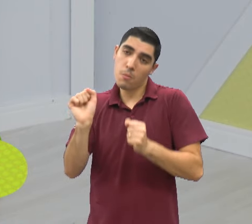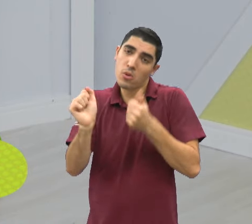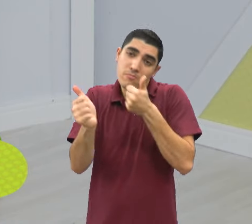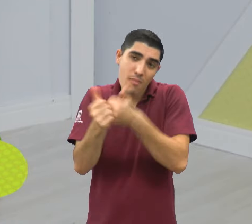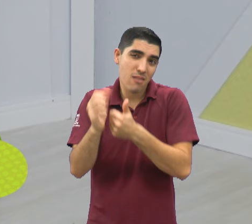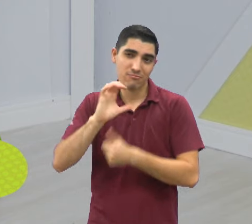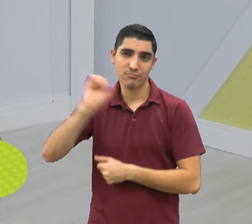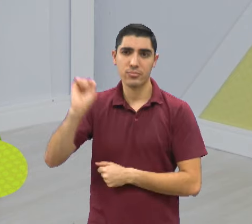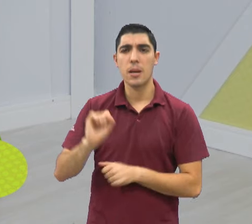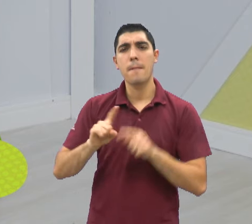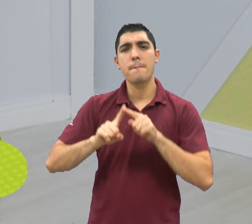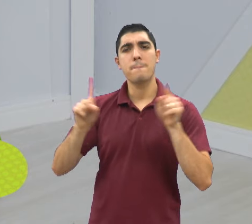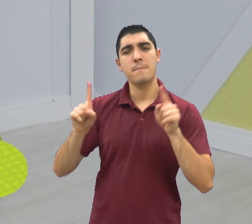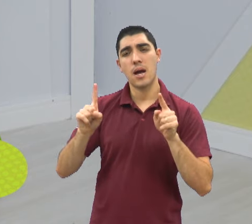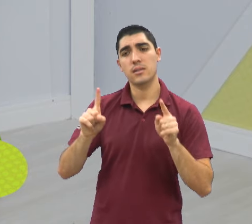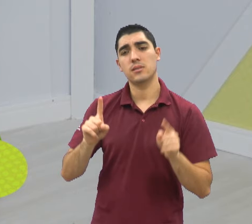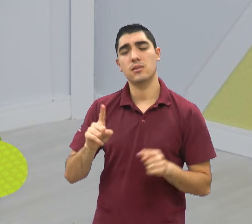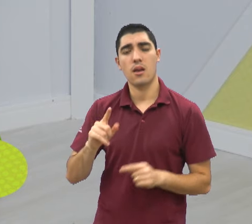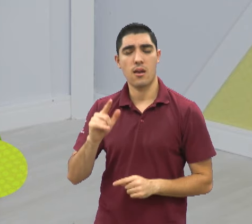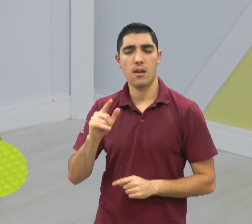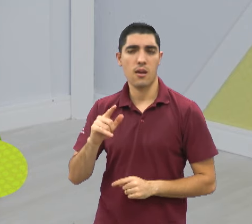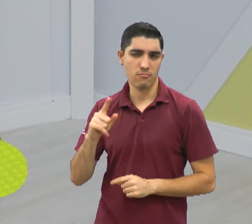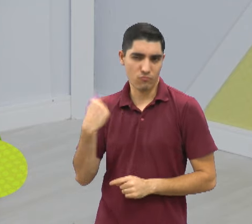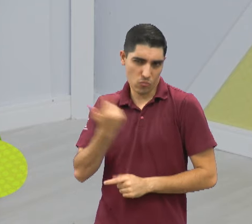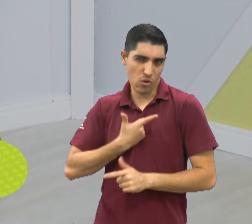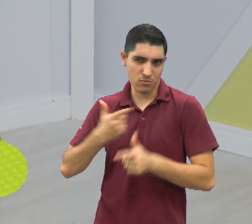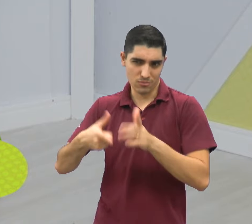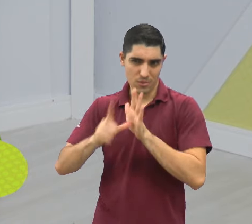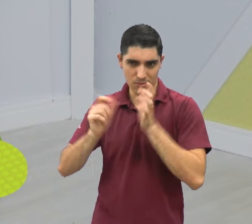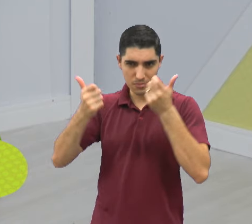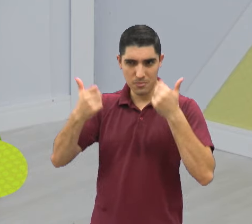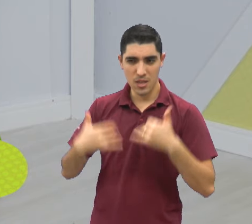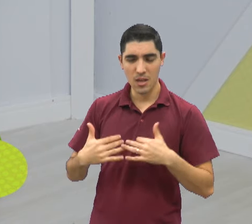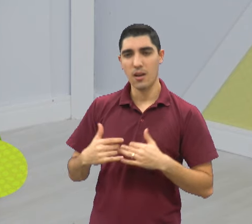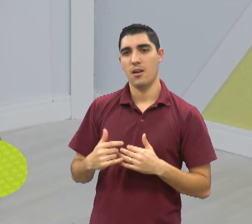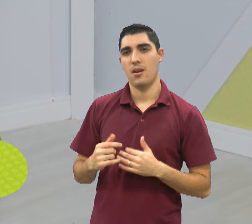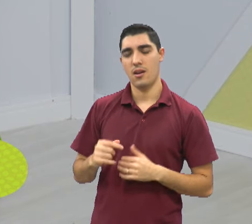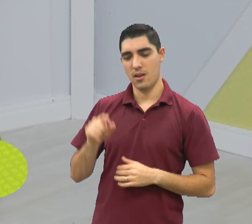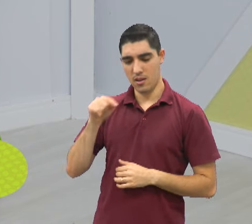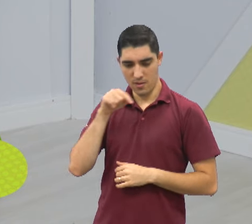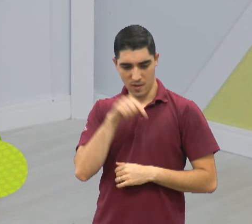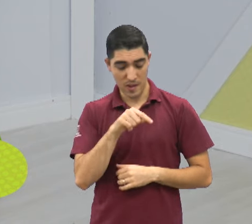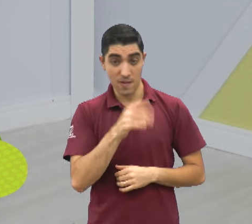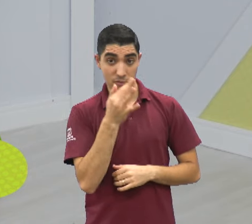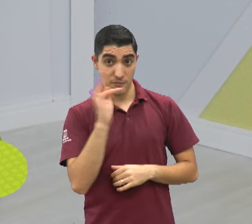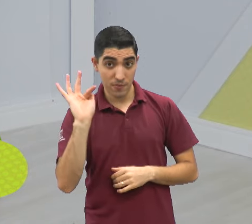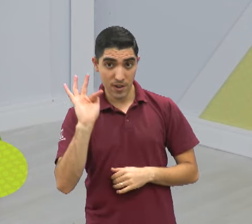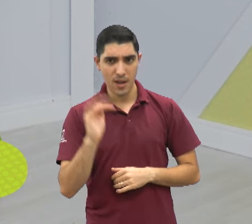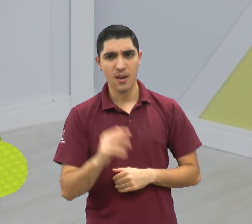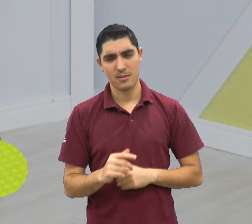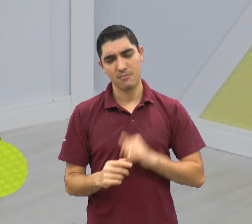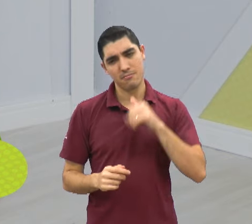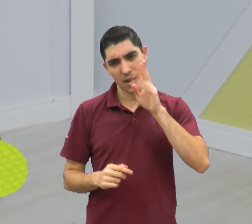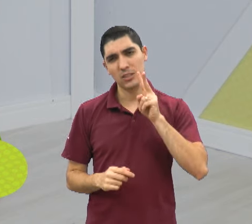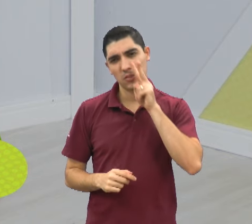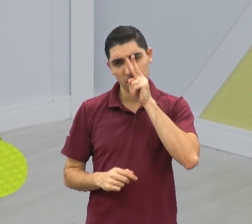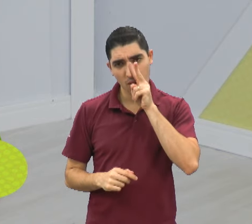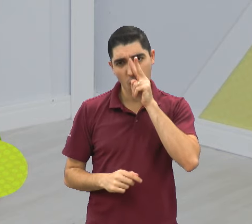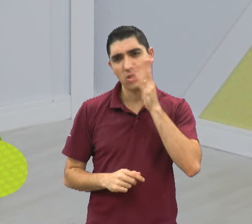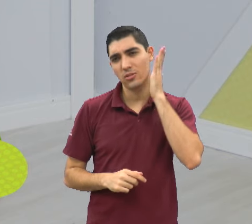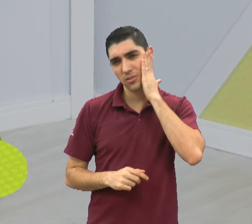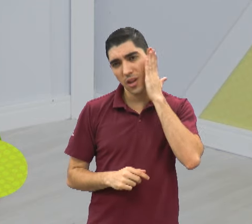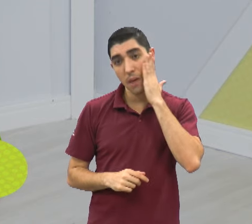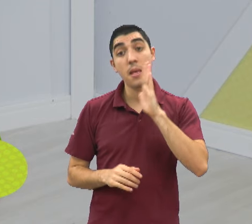título também, né, Brunão? A gente falou aí que a equipe do Franca é o favorito para a decisão, mas a gente